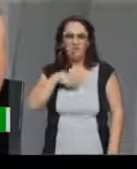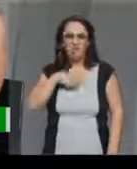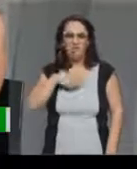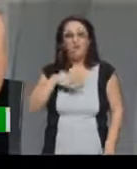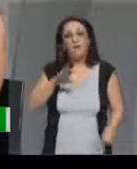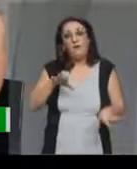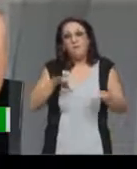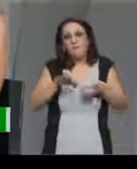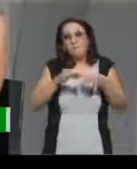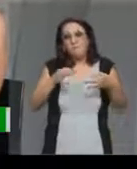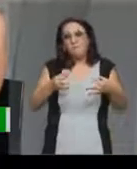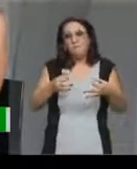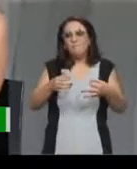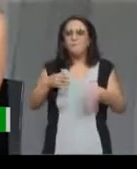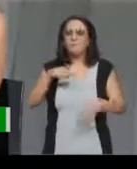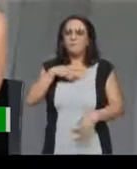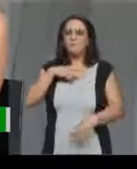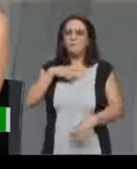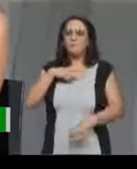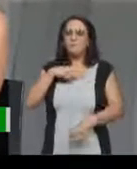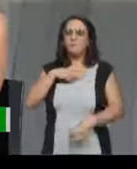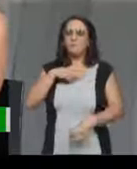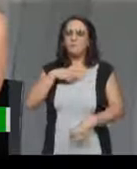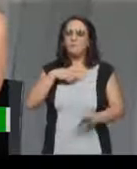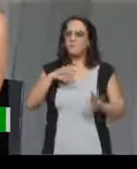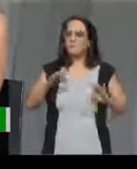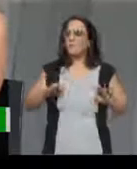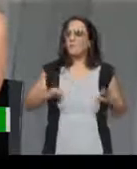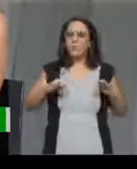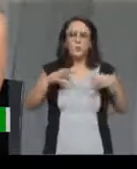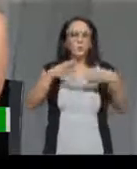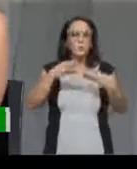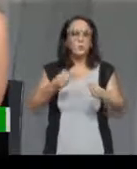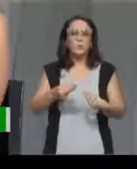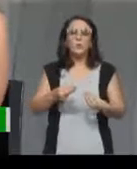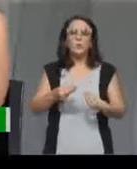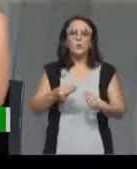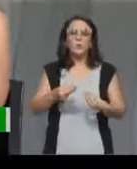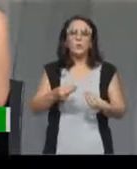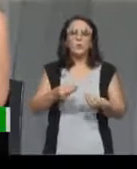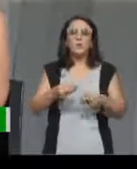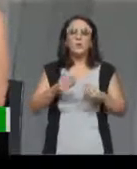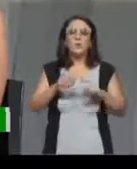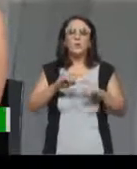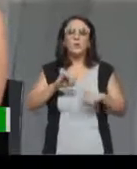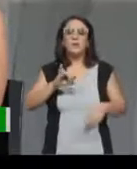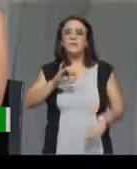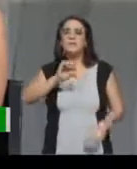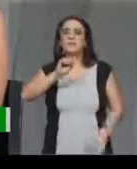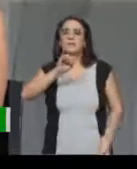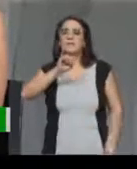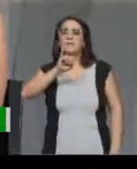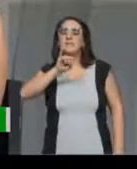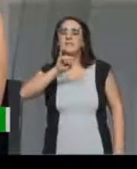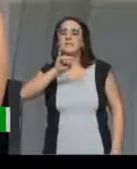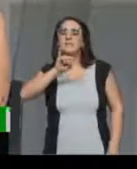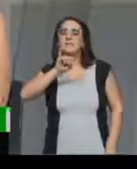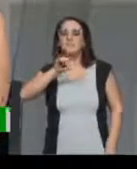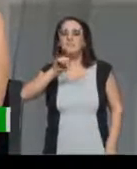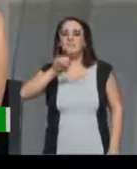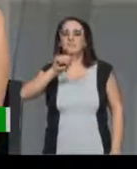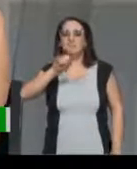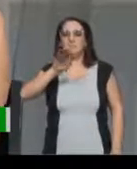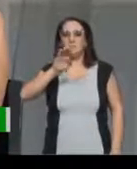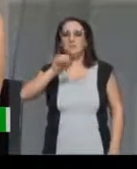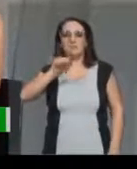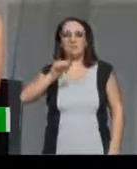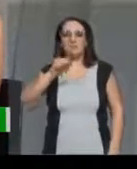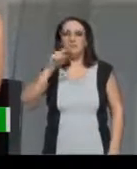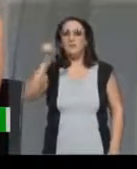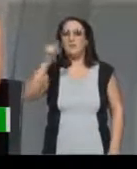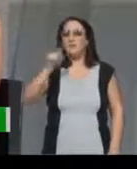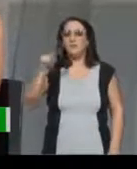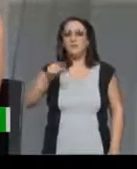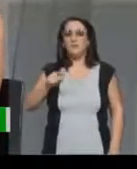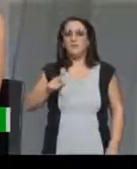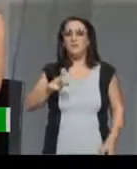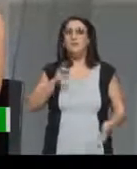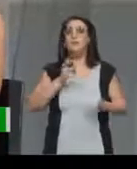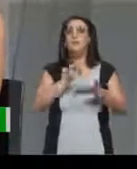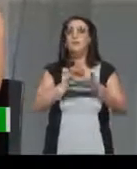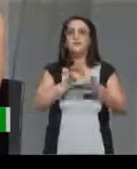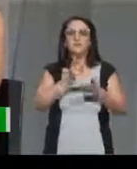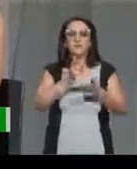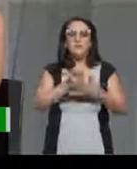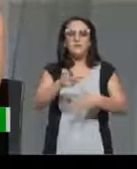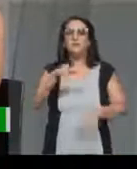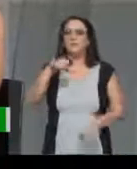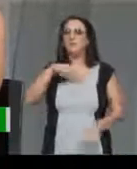tem é a das palavras proparoxítonas. Todas são acentuadas. Sílaba é acentuado, pássaro, todas as proparoxítonas